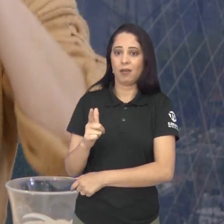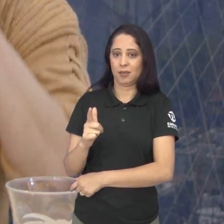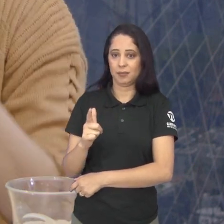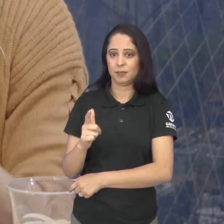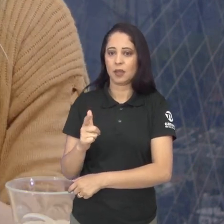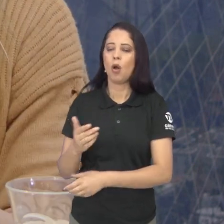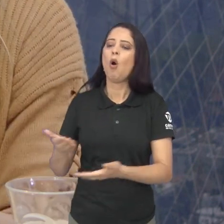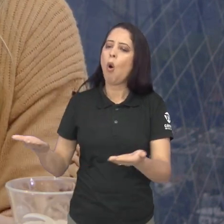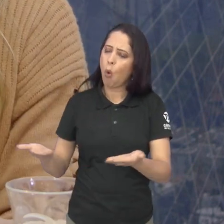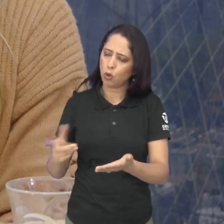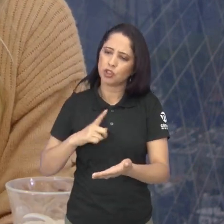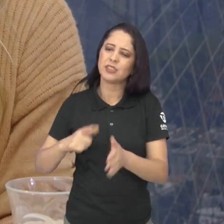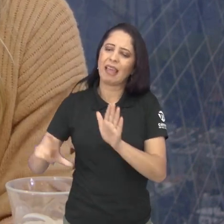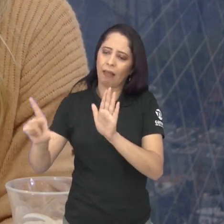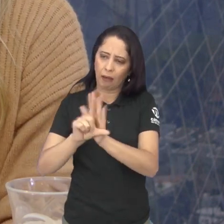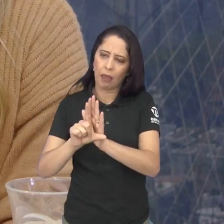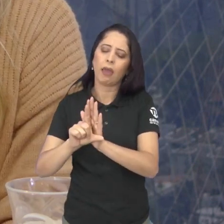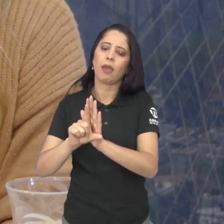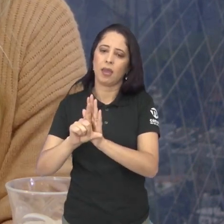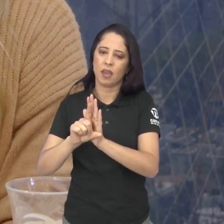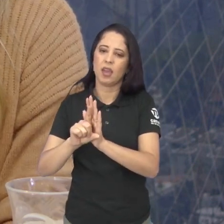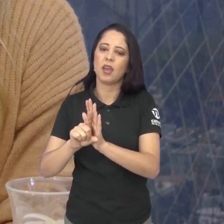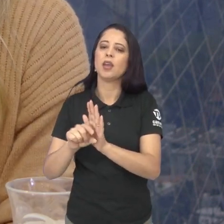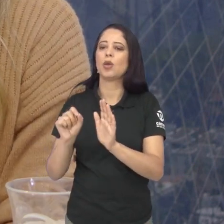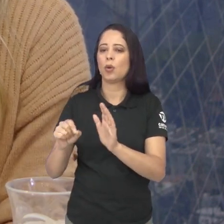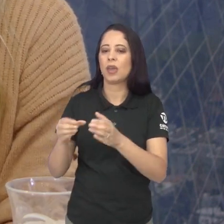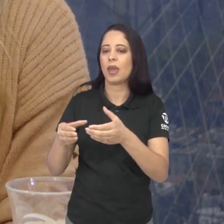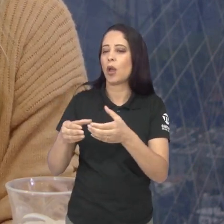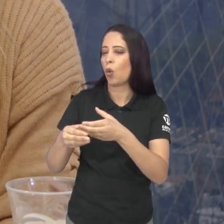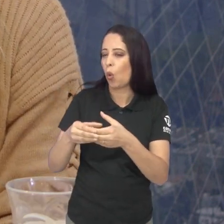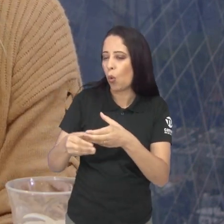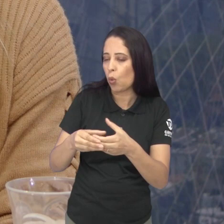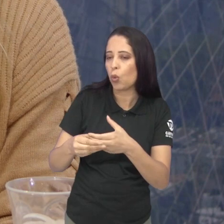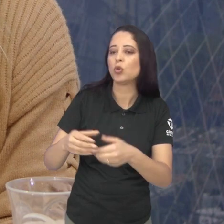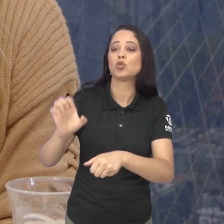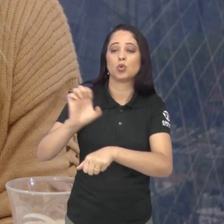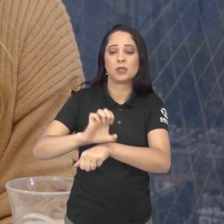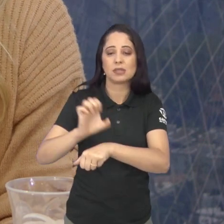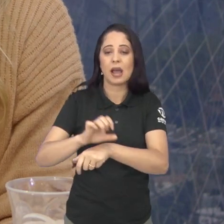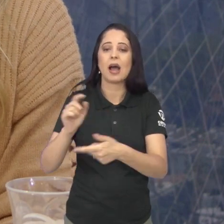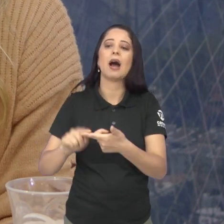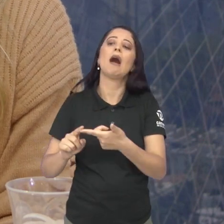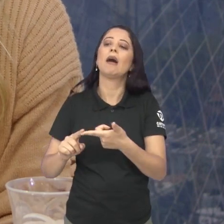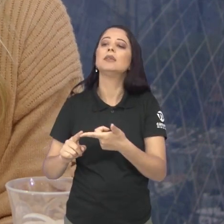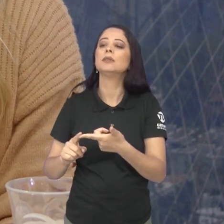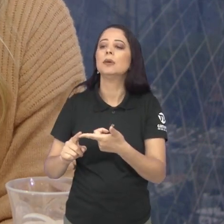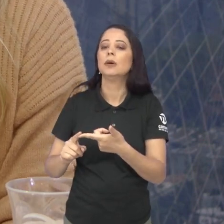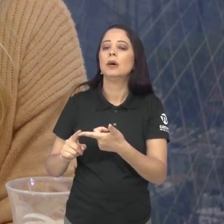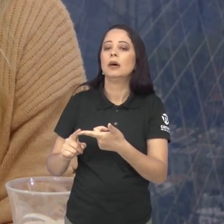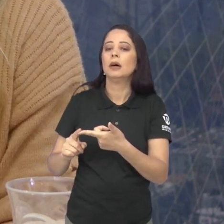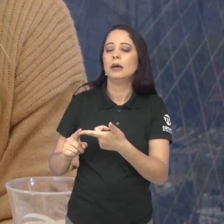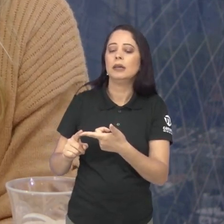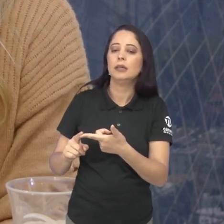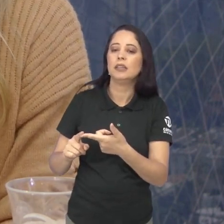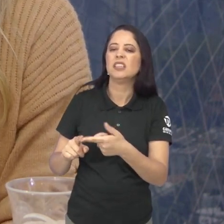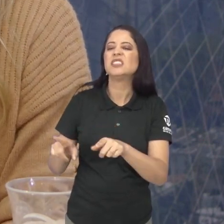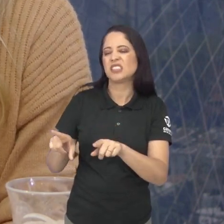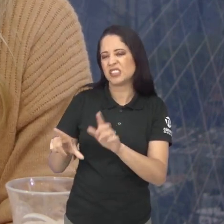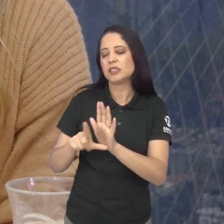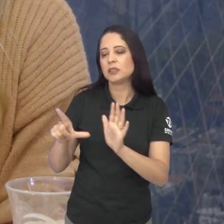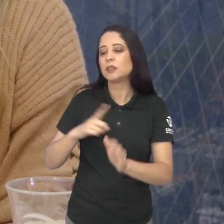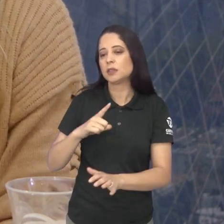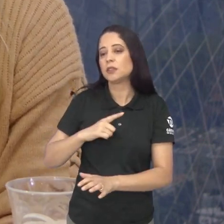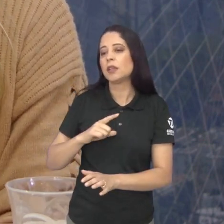hoje existam leis que diminuam a carga de trabalho para concursado do Estado, existem algumas leis que respaldam, né? Existem as